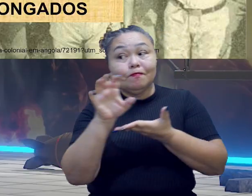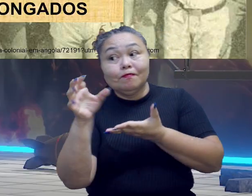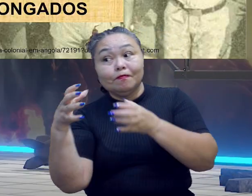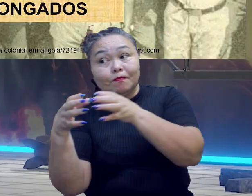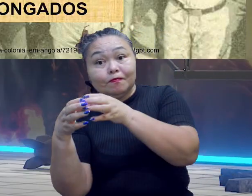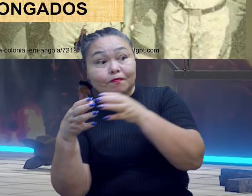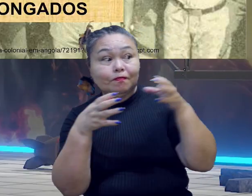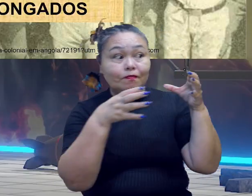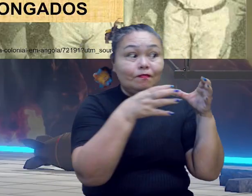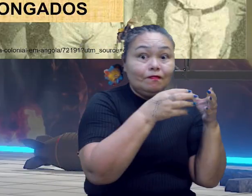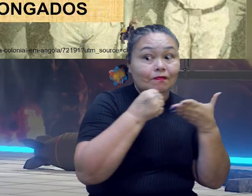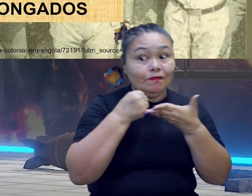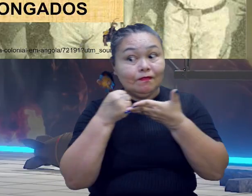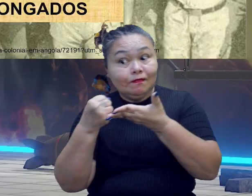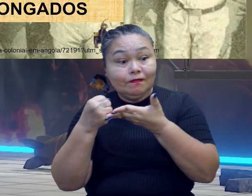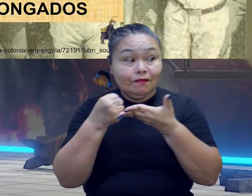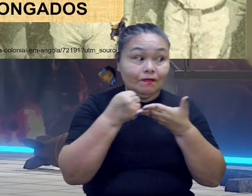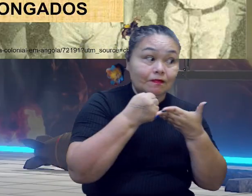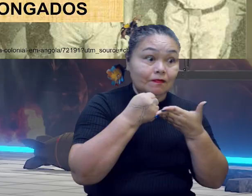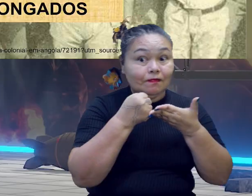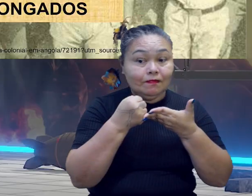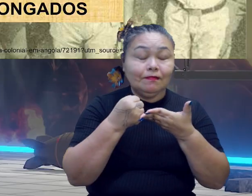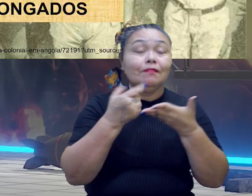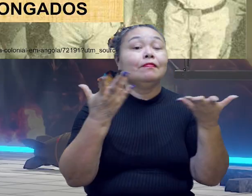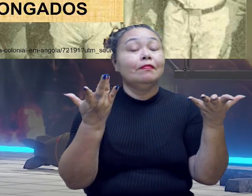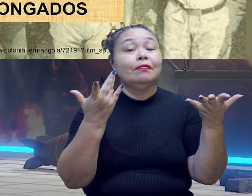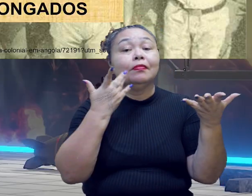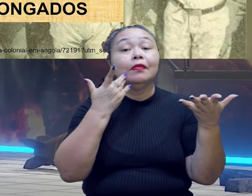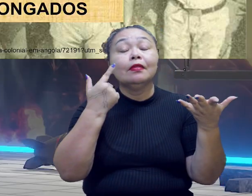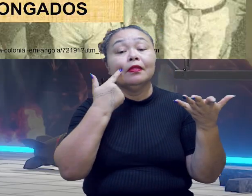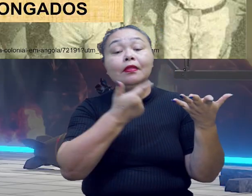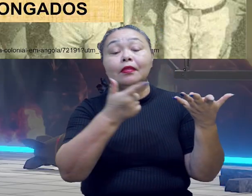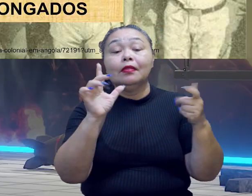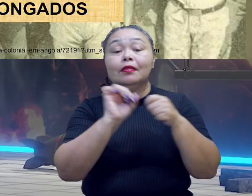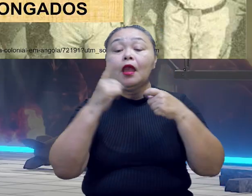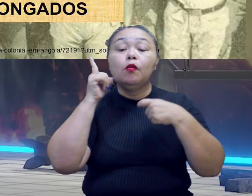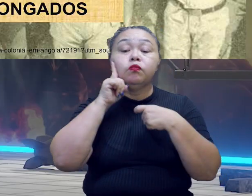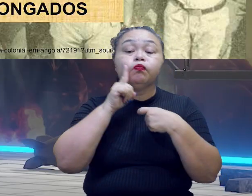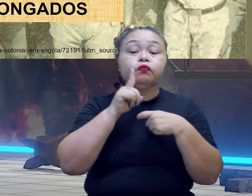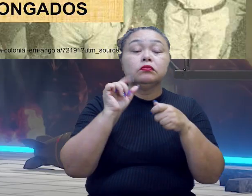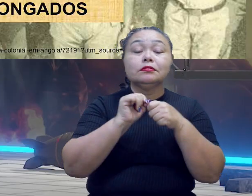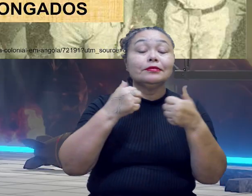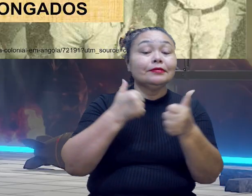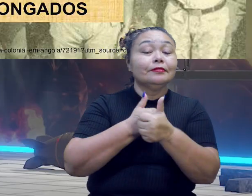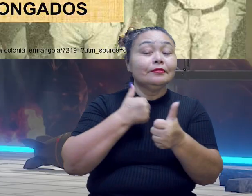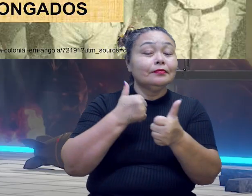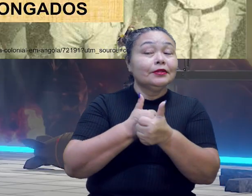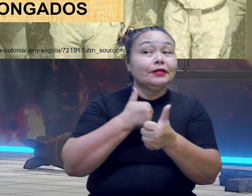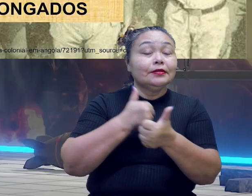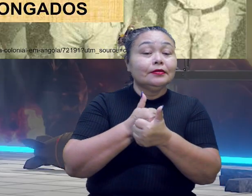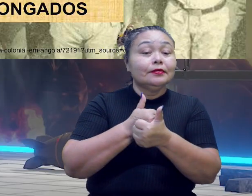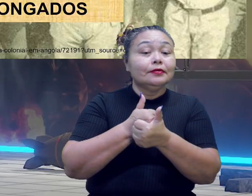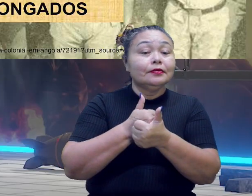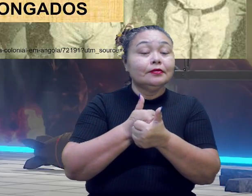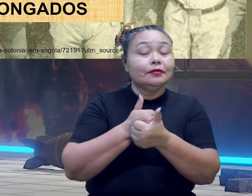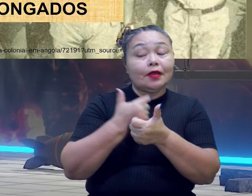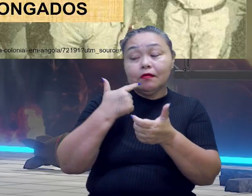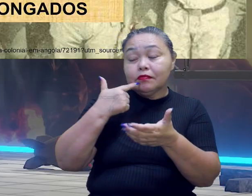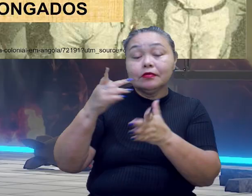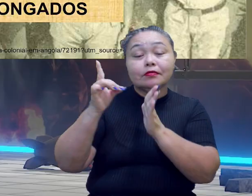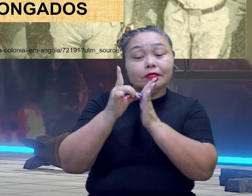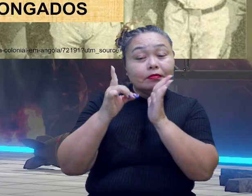grupo. Agora, nós estamos vendo que vocês estão vendo que os Estados Unidos está tentando, nas